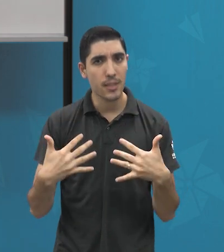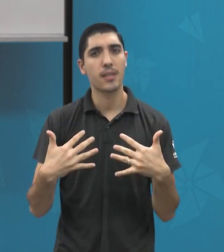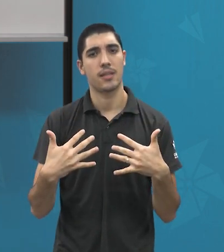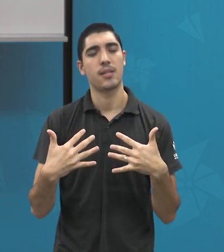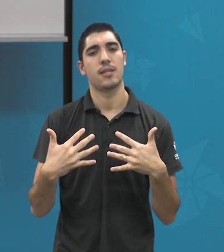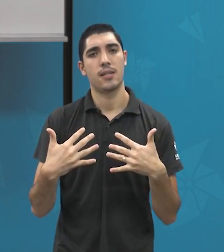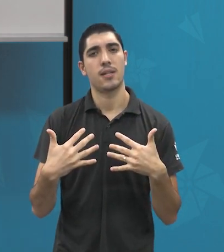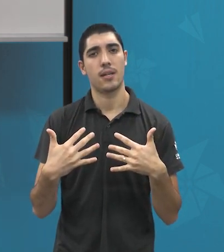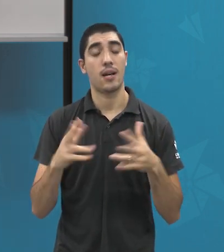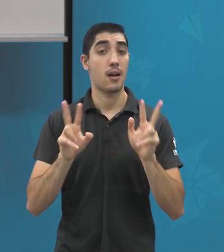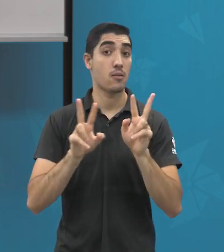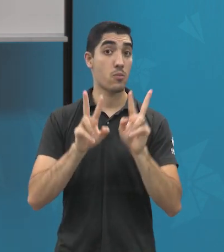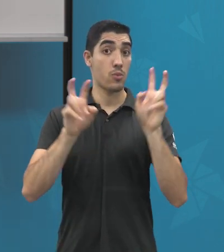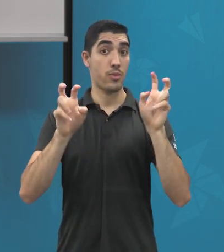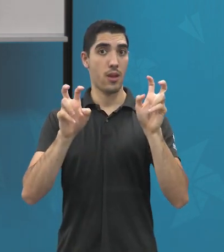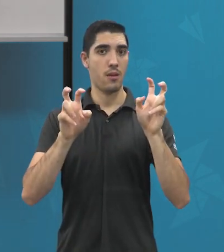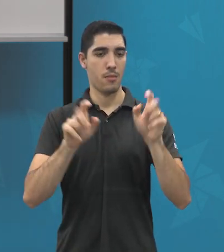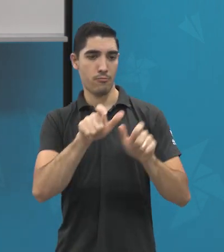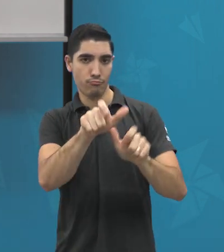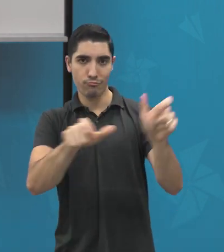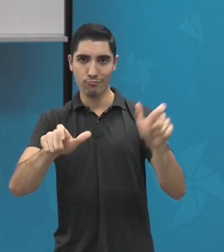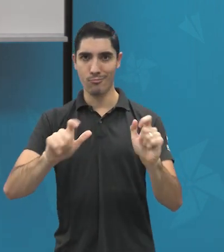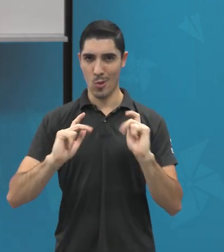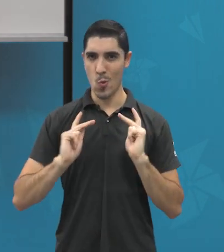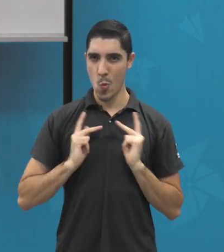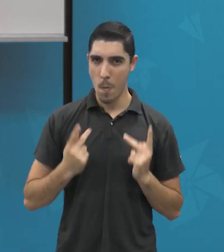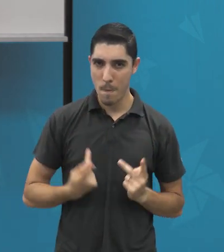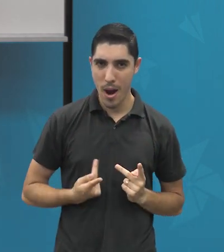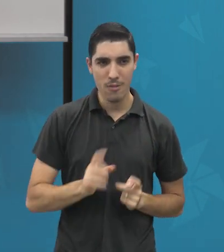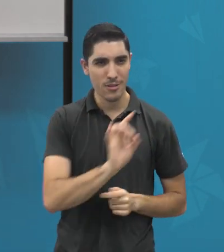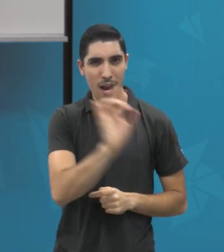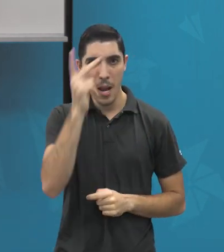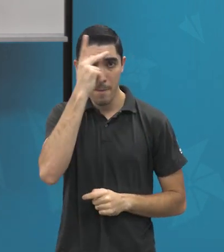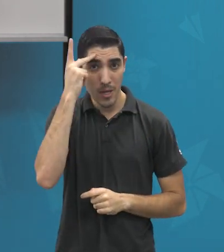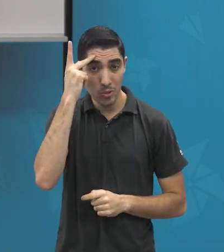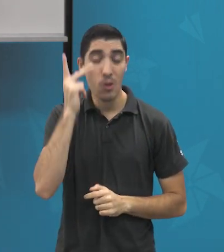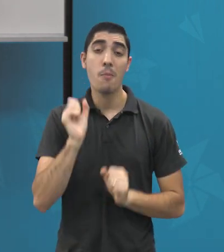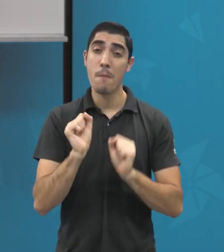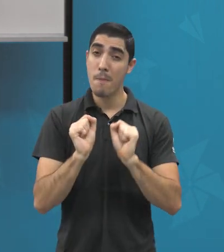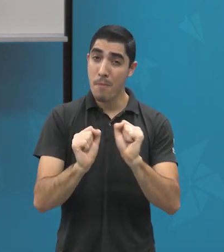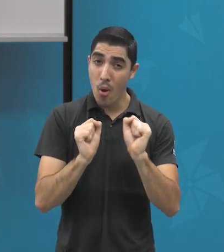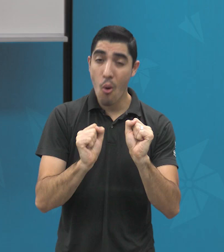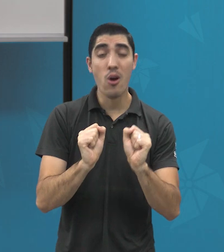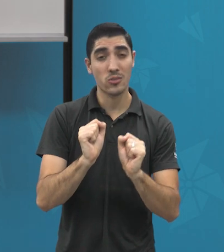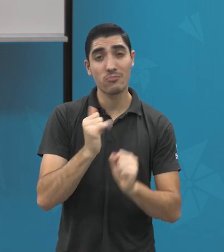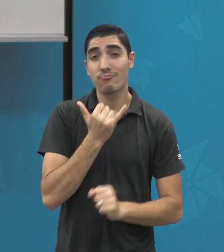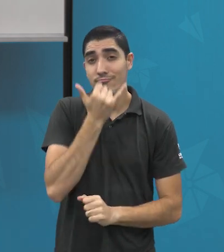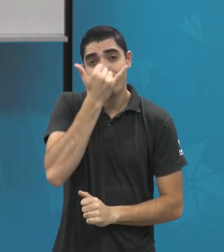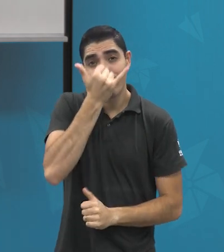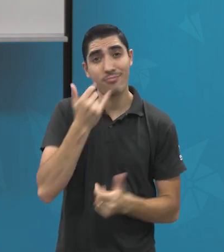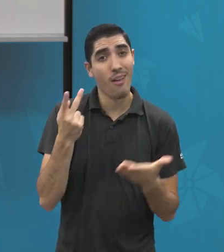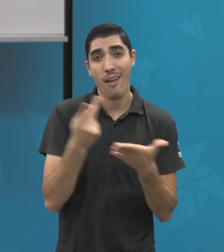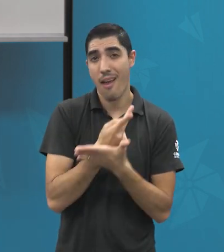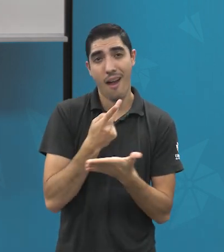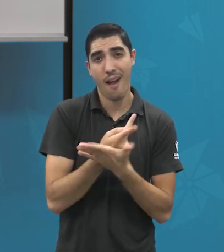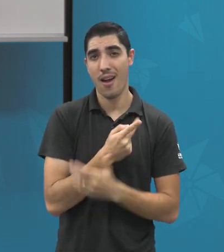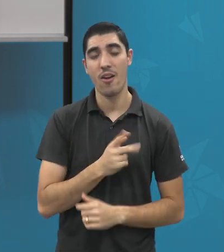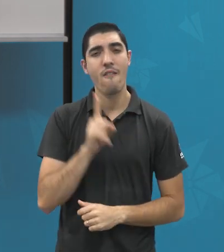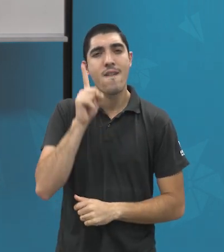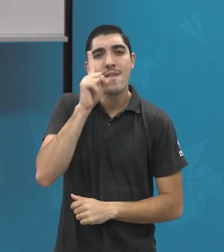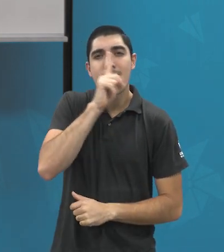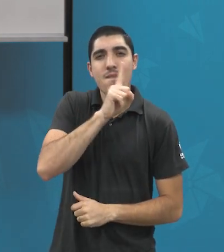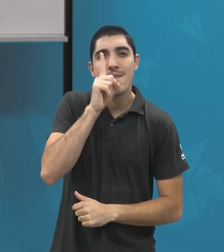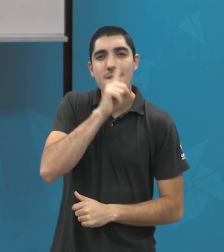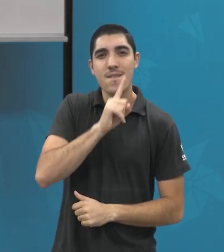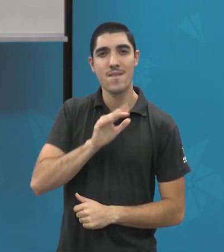concepção a respeito do ser humano como um ser falível. O ser humano ele erra por uma série